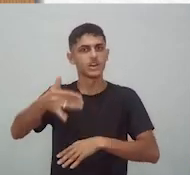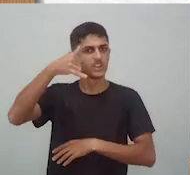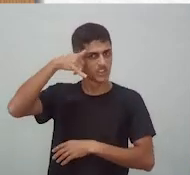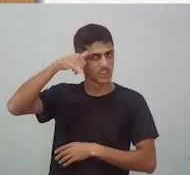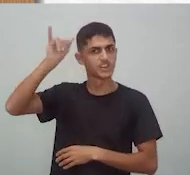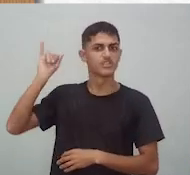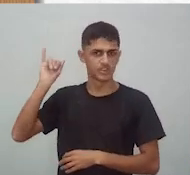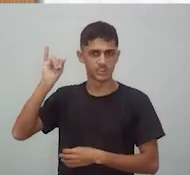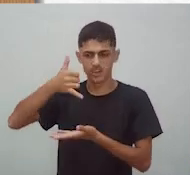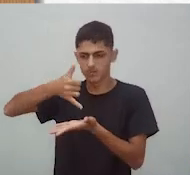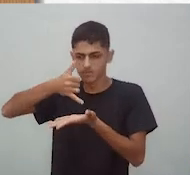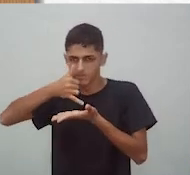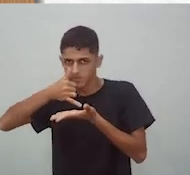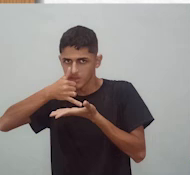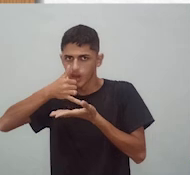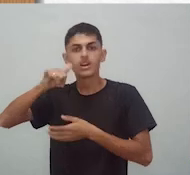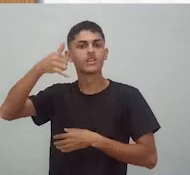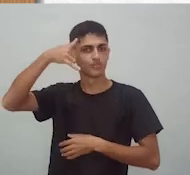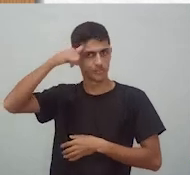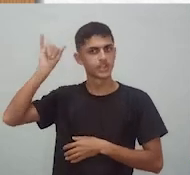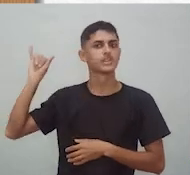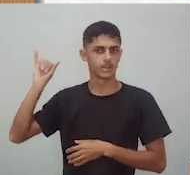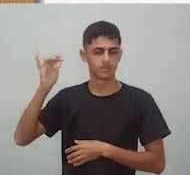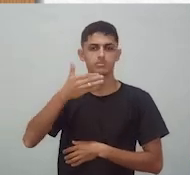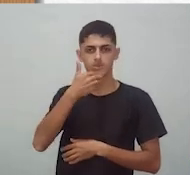evitar esse tipo de materiais que são as drogas, certo?